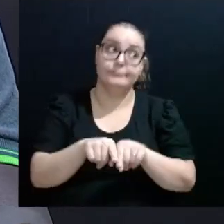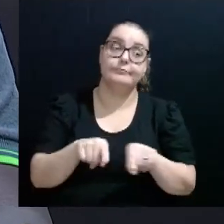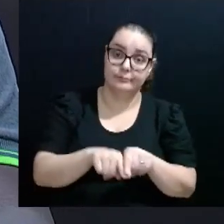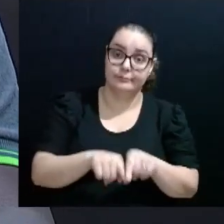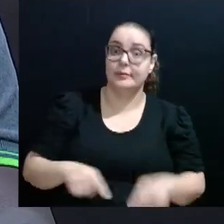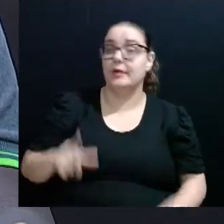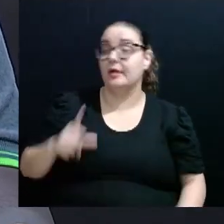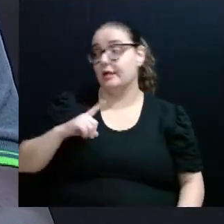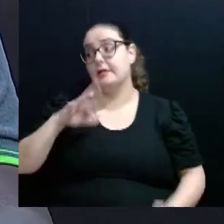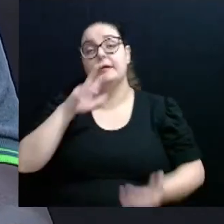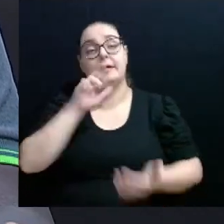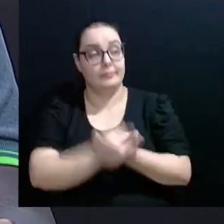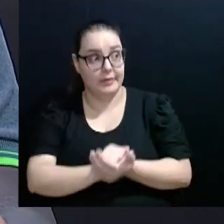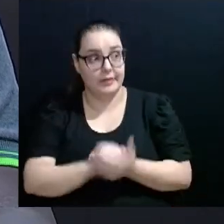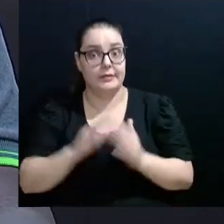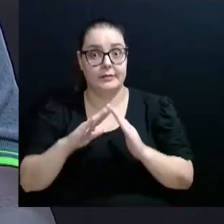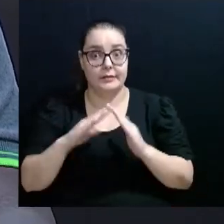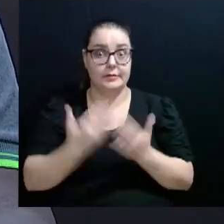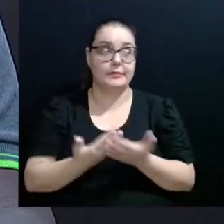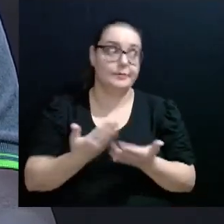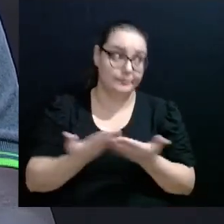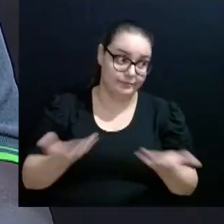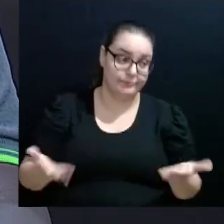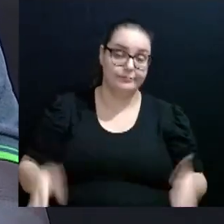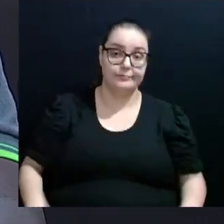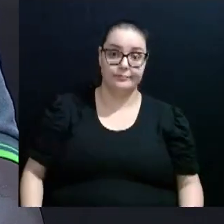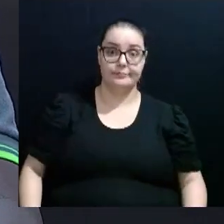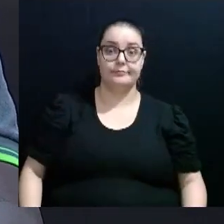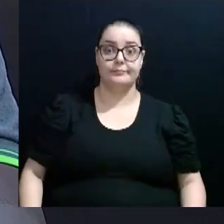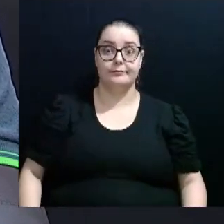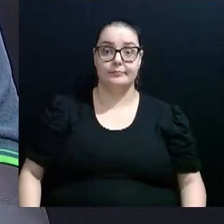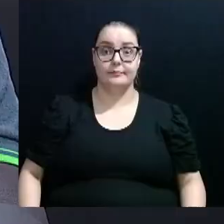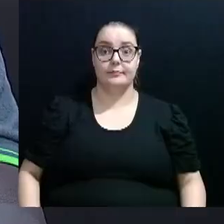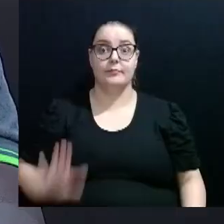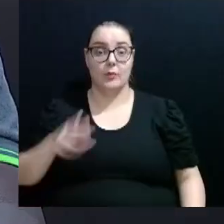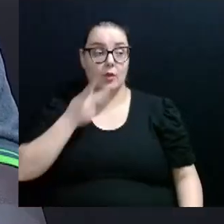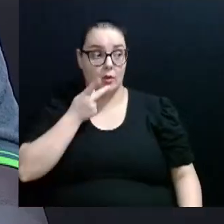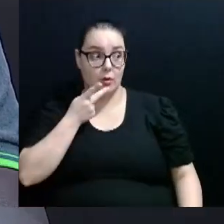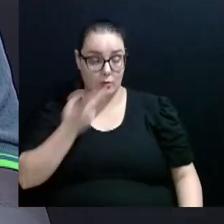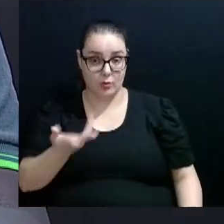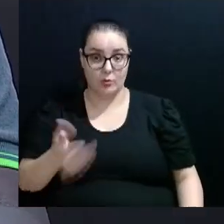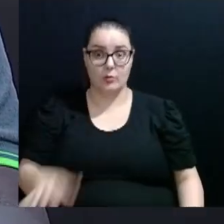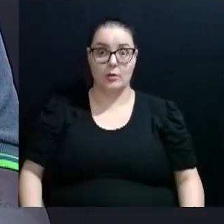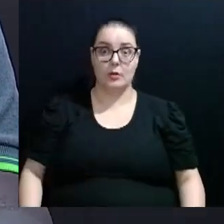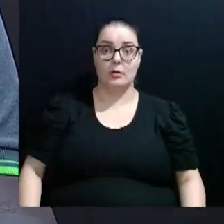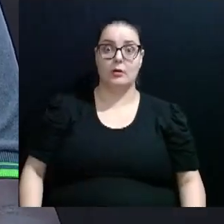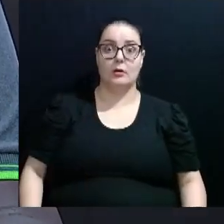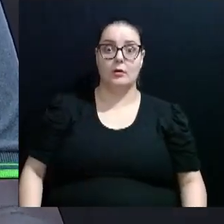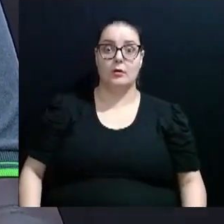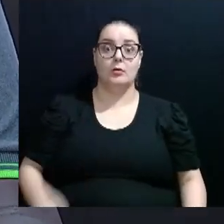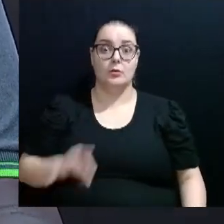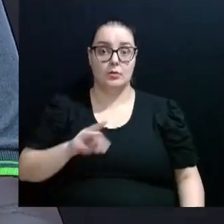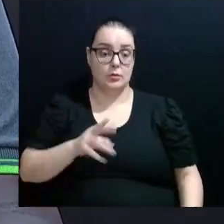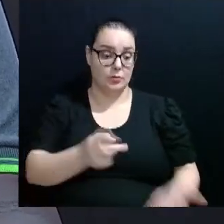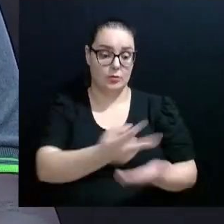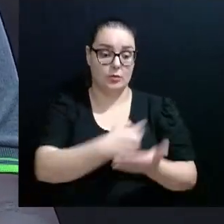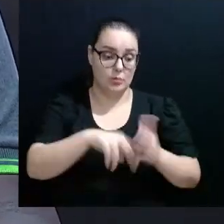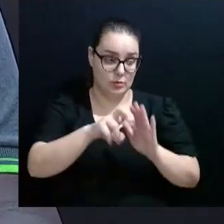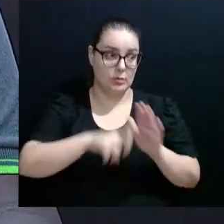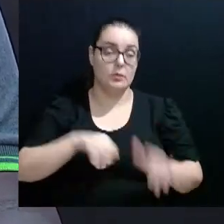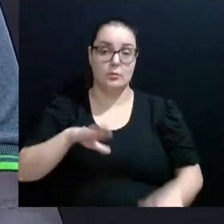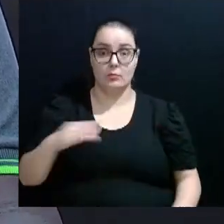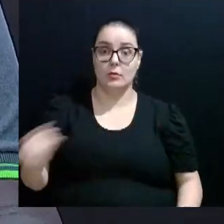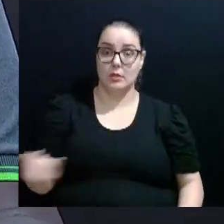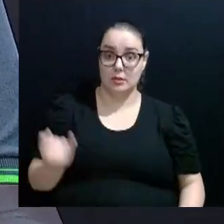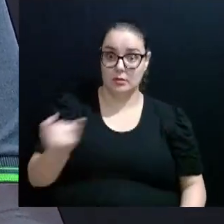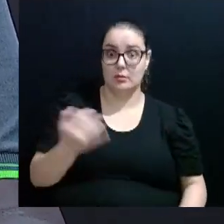das escolas, né? Então, quando a gente fala aqui, né, dos tributos, né, que são os mais importantes, né,